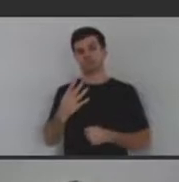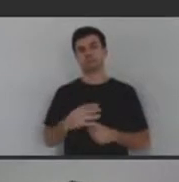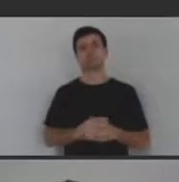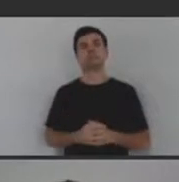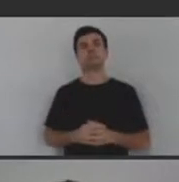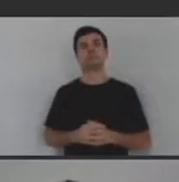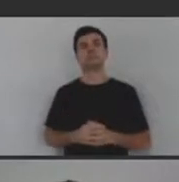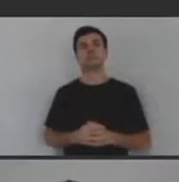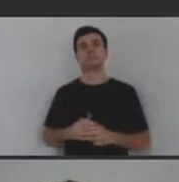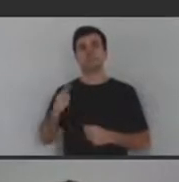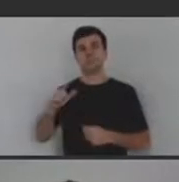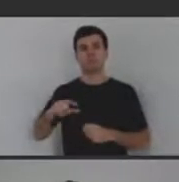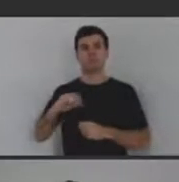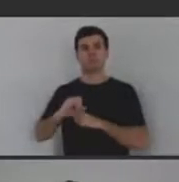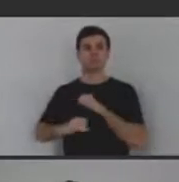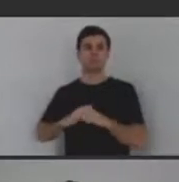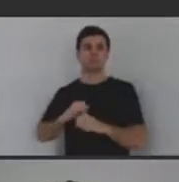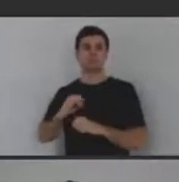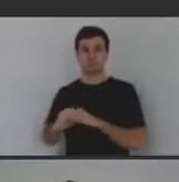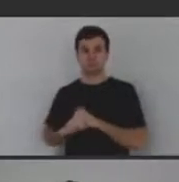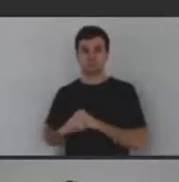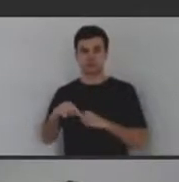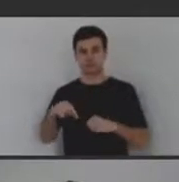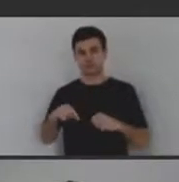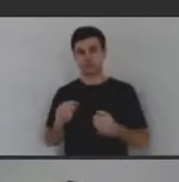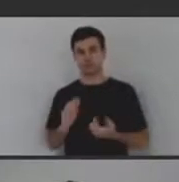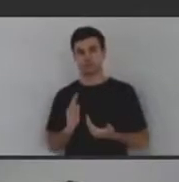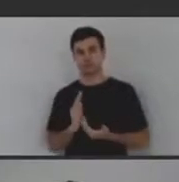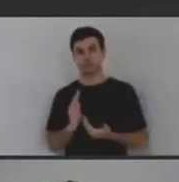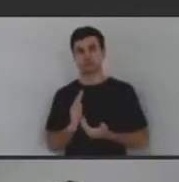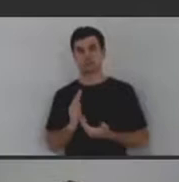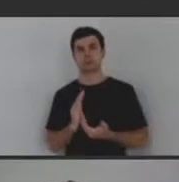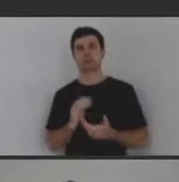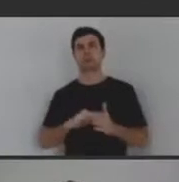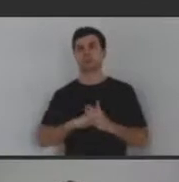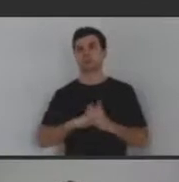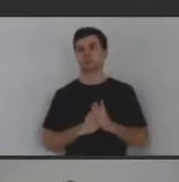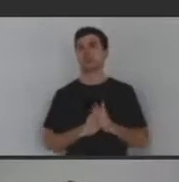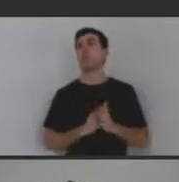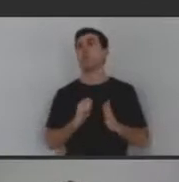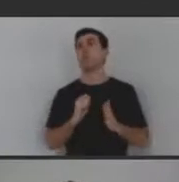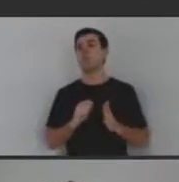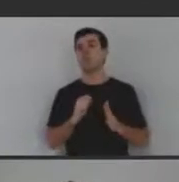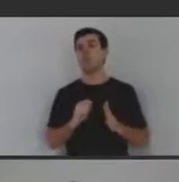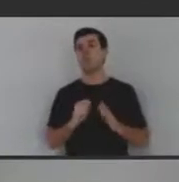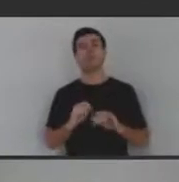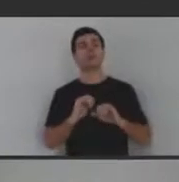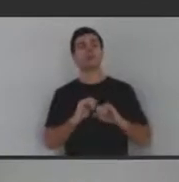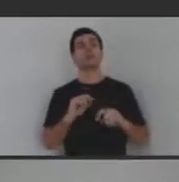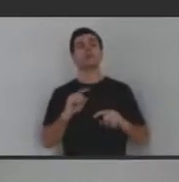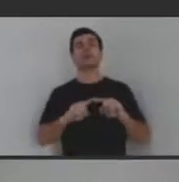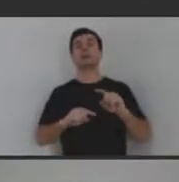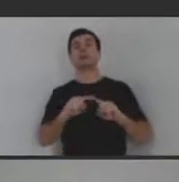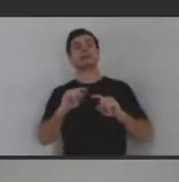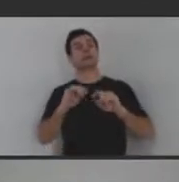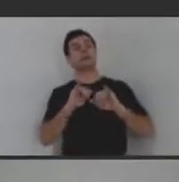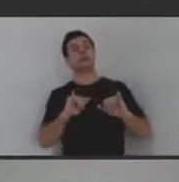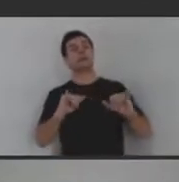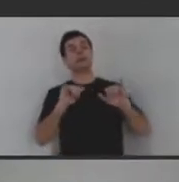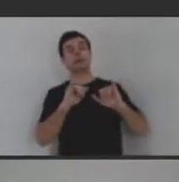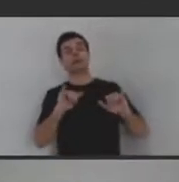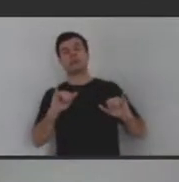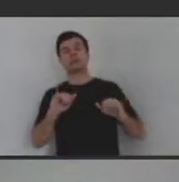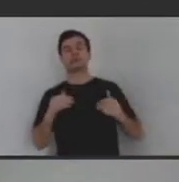serviços de internet mantidos pela Câmara Municipal de Sumaré de matéria que tenha como característica 1. Transmissão, ainda